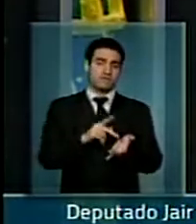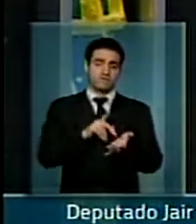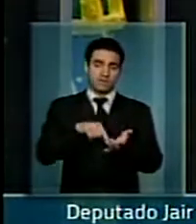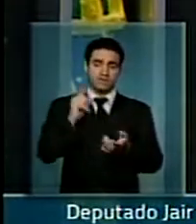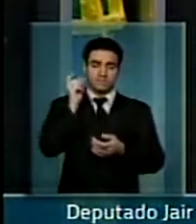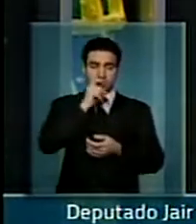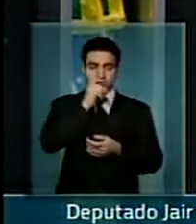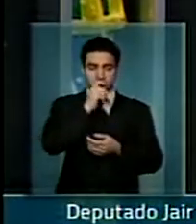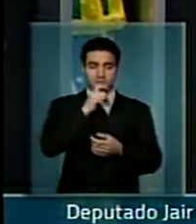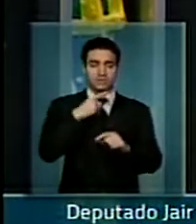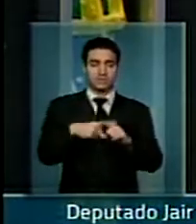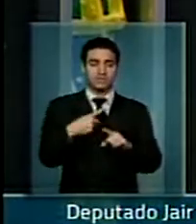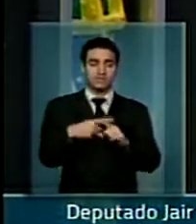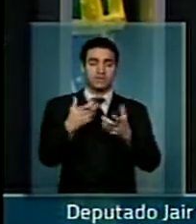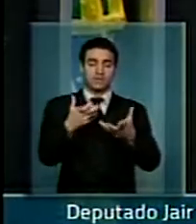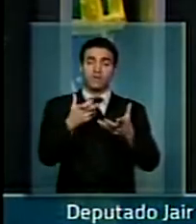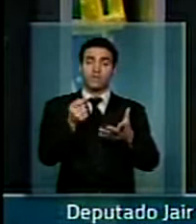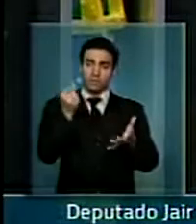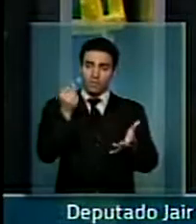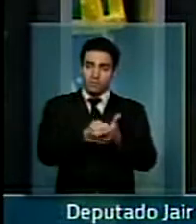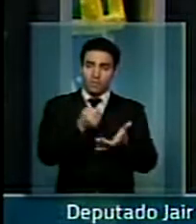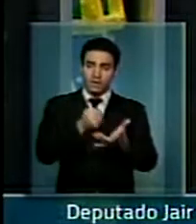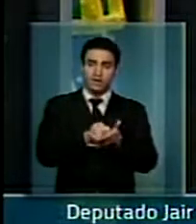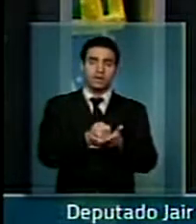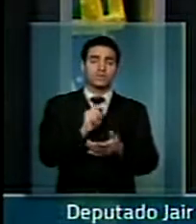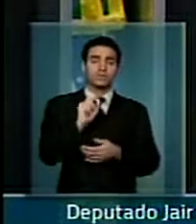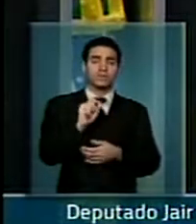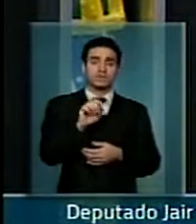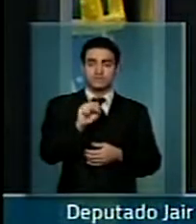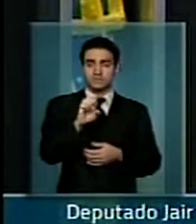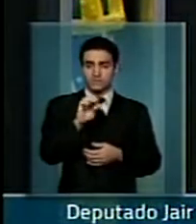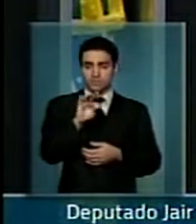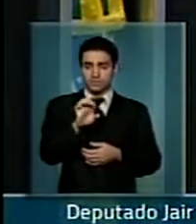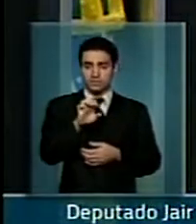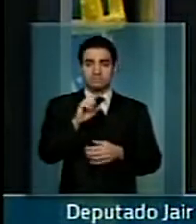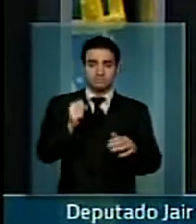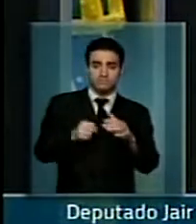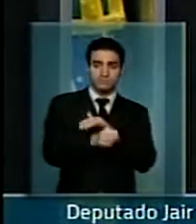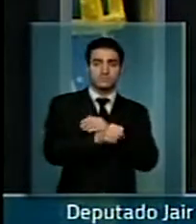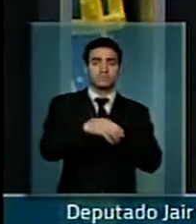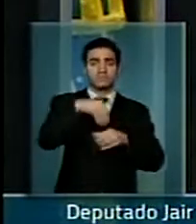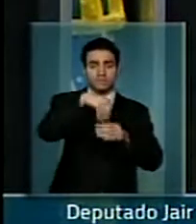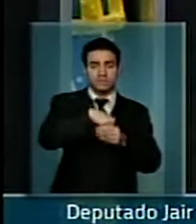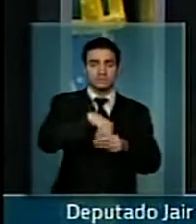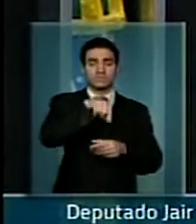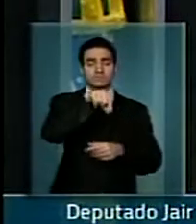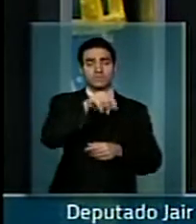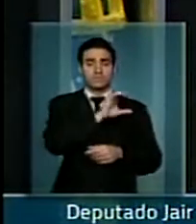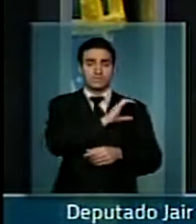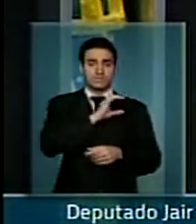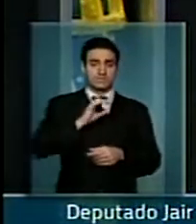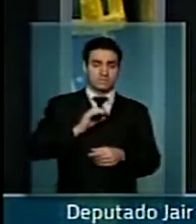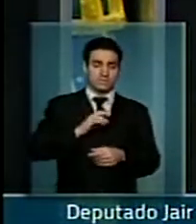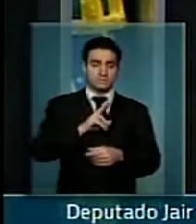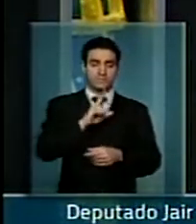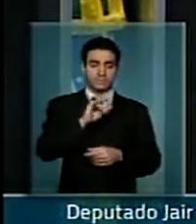a recomposição salarial